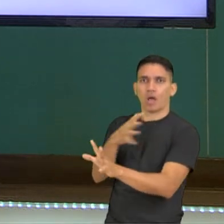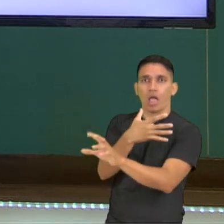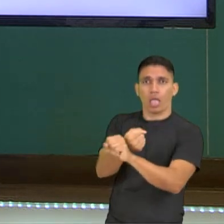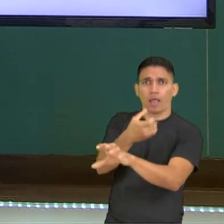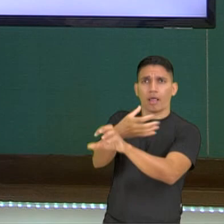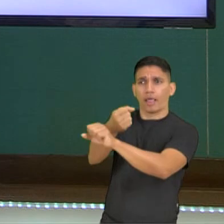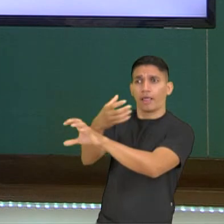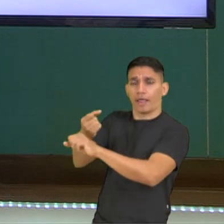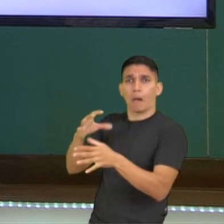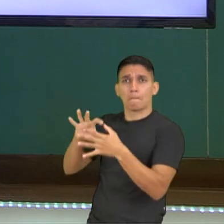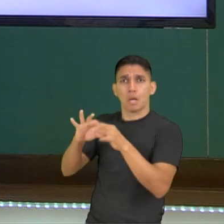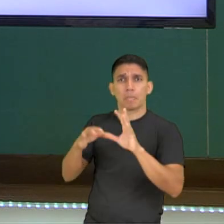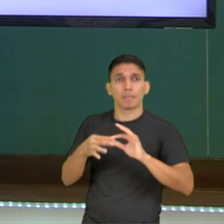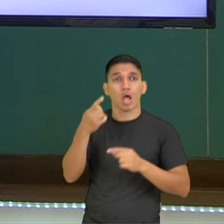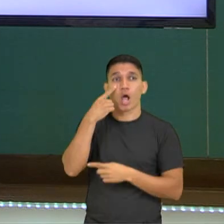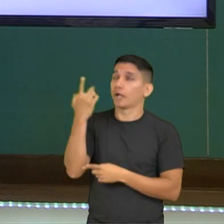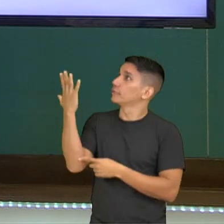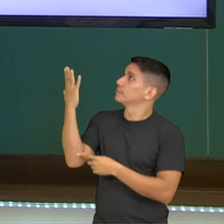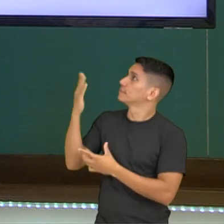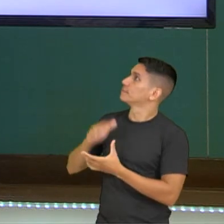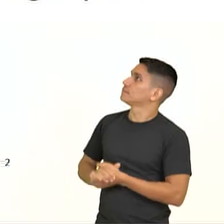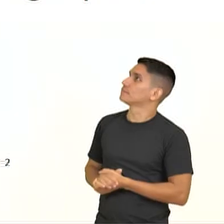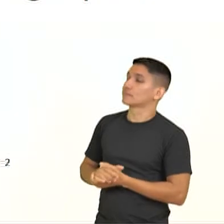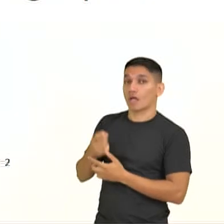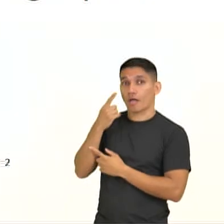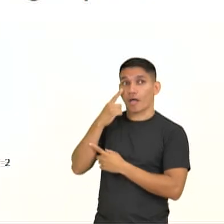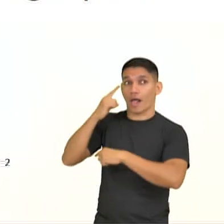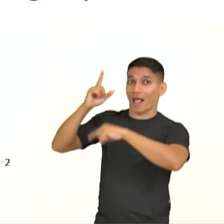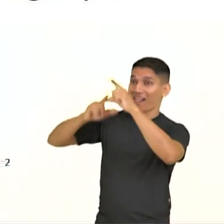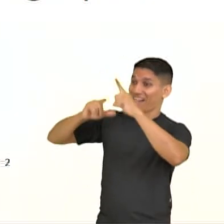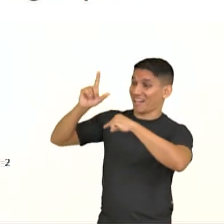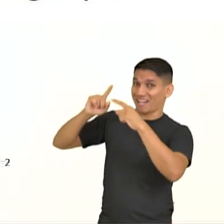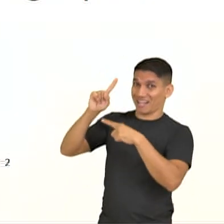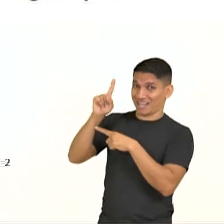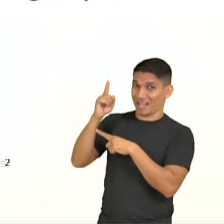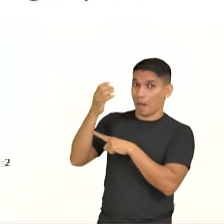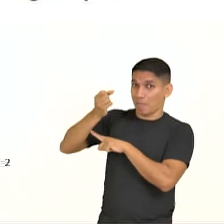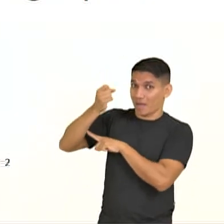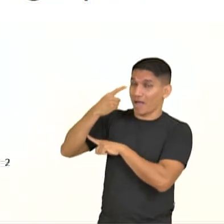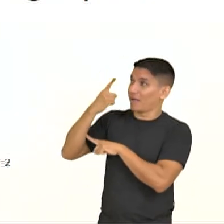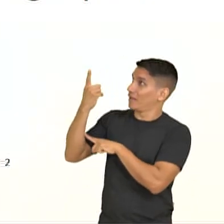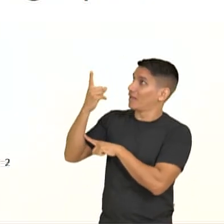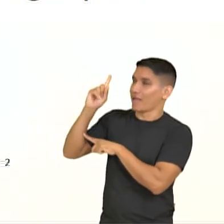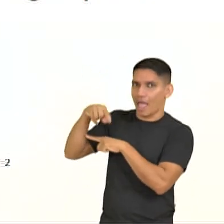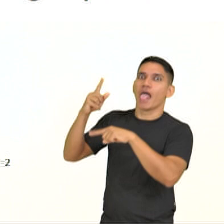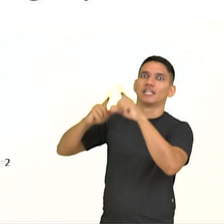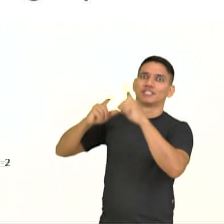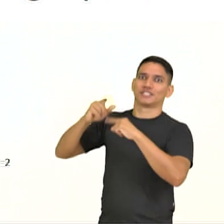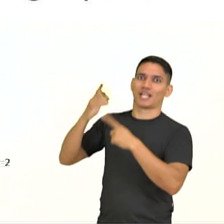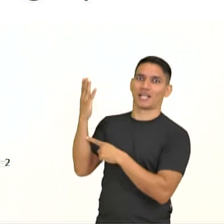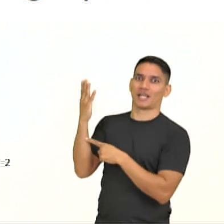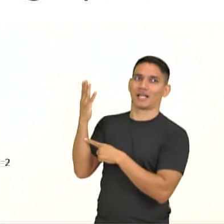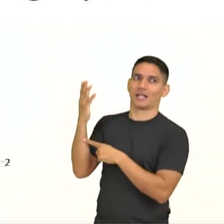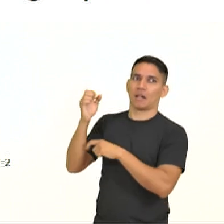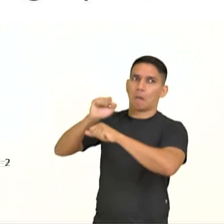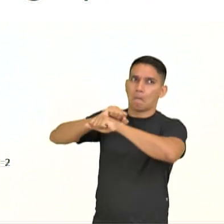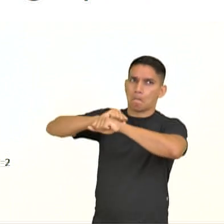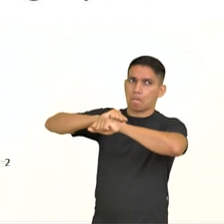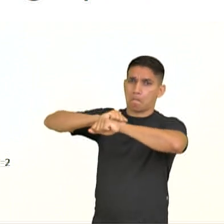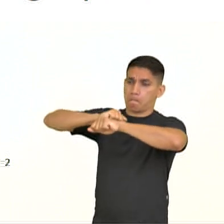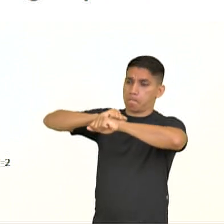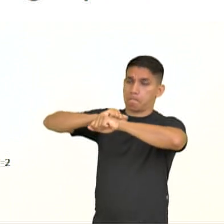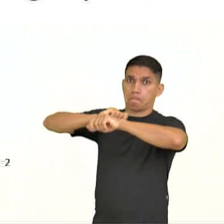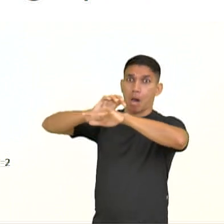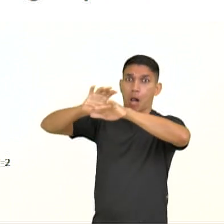juntando, colando. Vamos dar uma olhada aqui na animação? Olha lá, essa bolinha branca é a estrela. Olha lá.